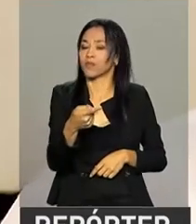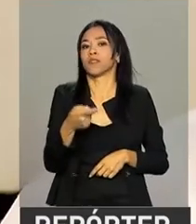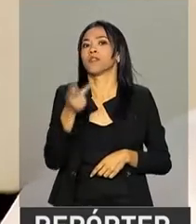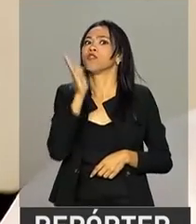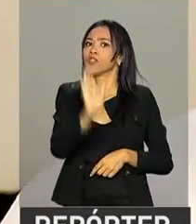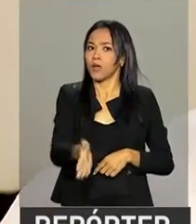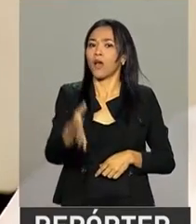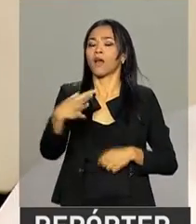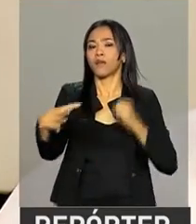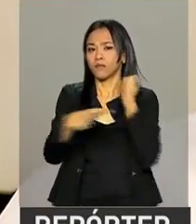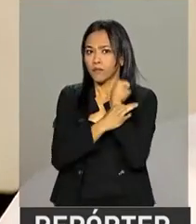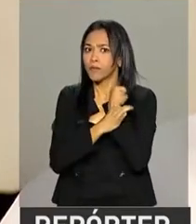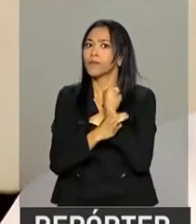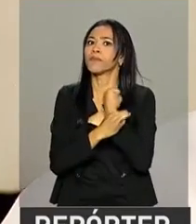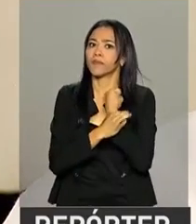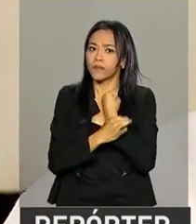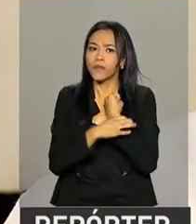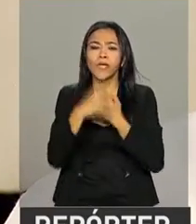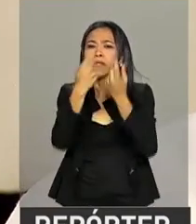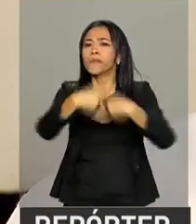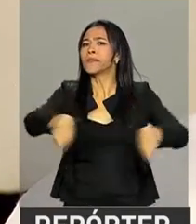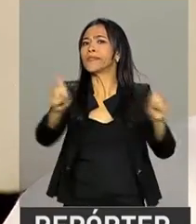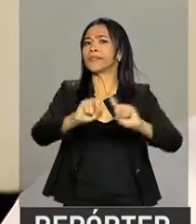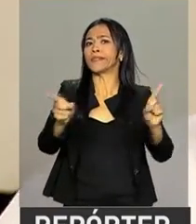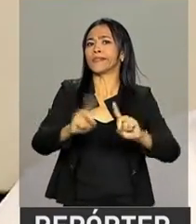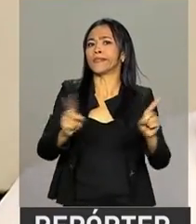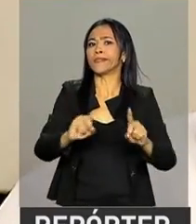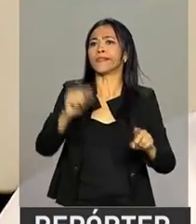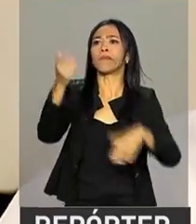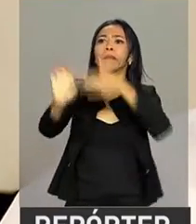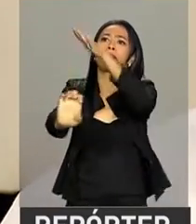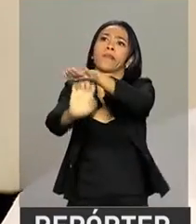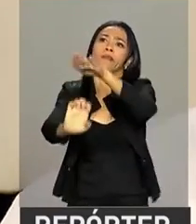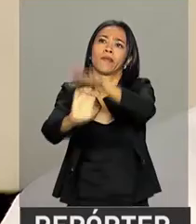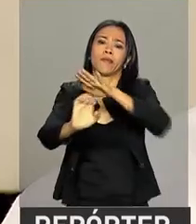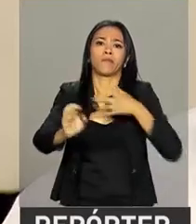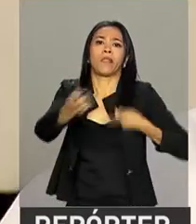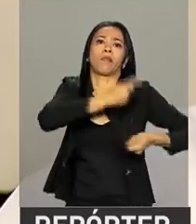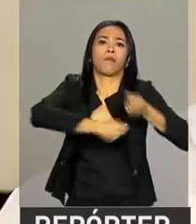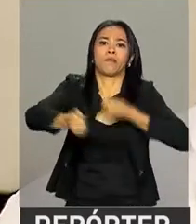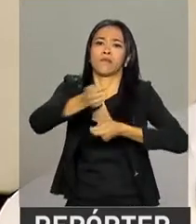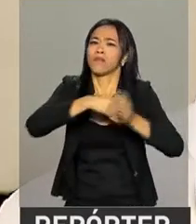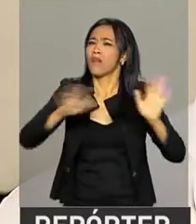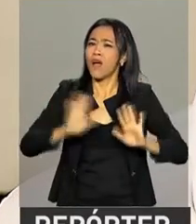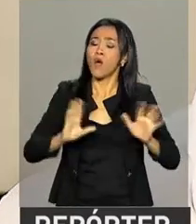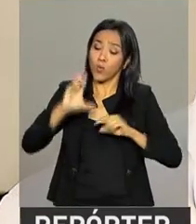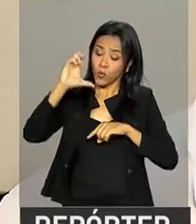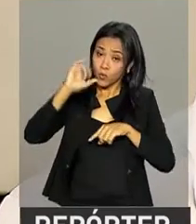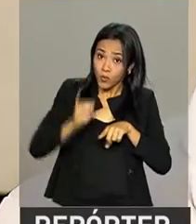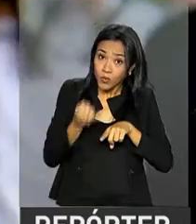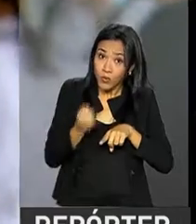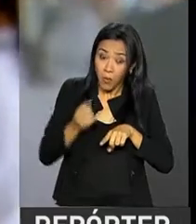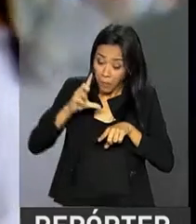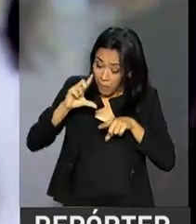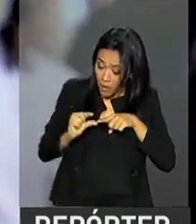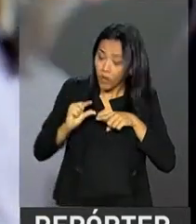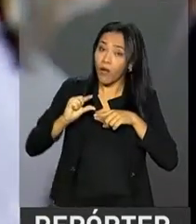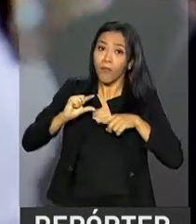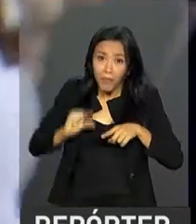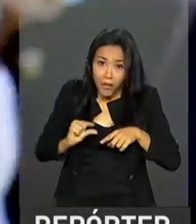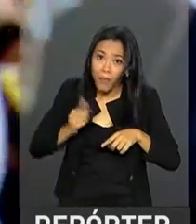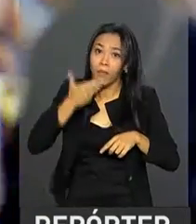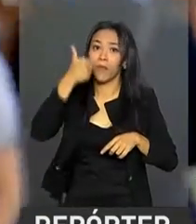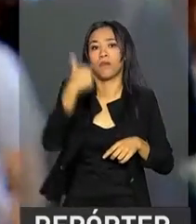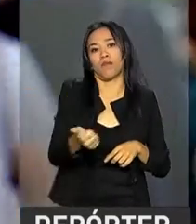garantido não precisa ter seguradora o juro pode ser menor o quanto menor melhor essa é a segunda